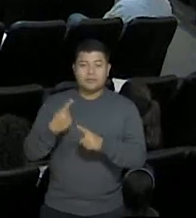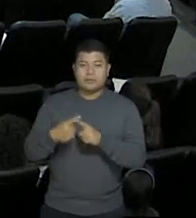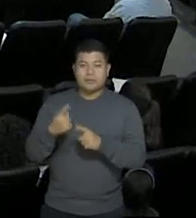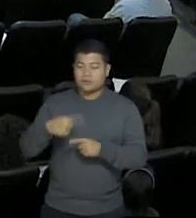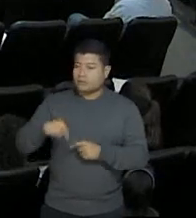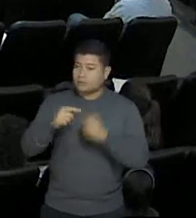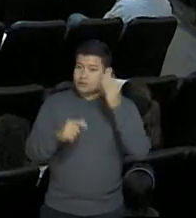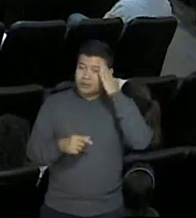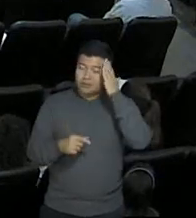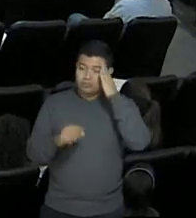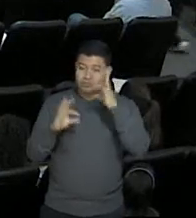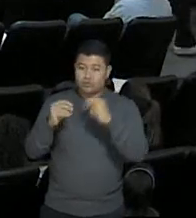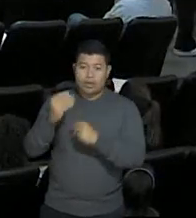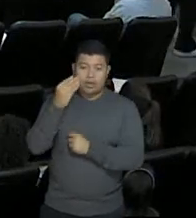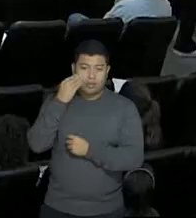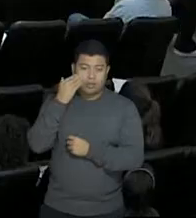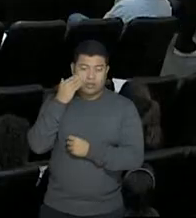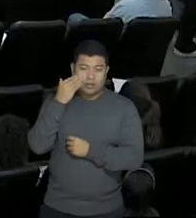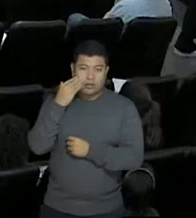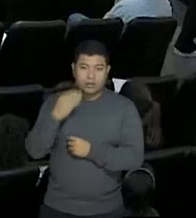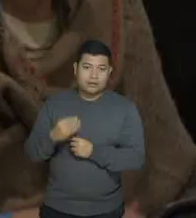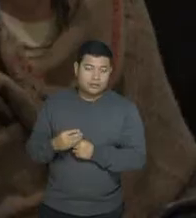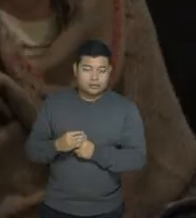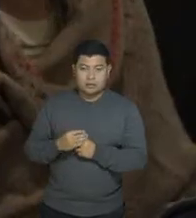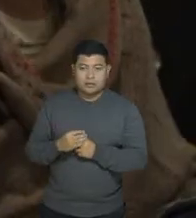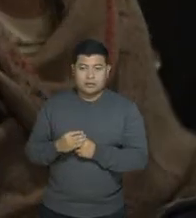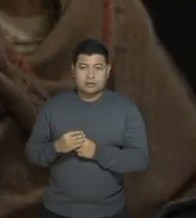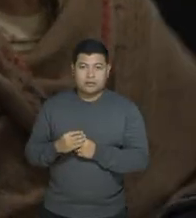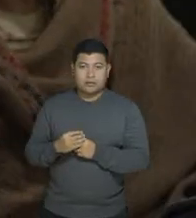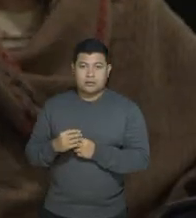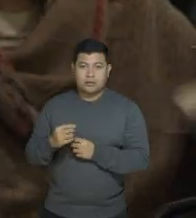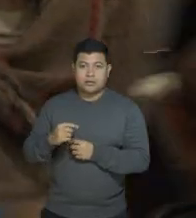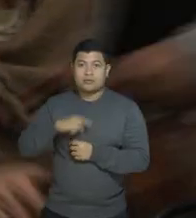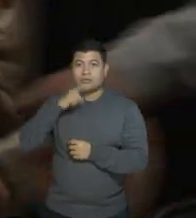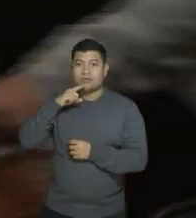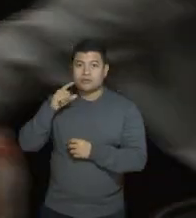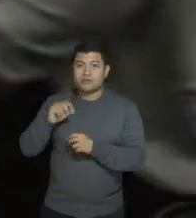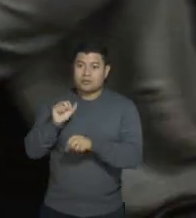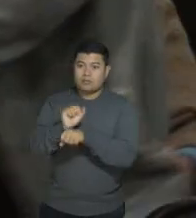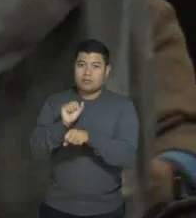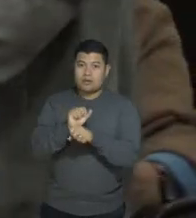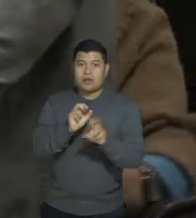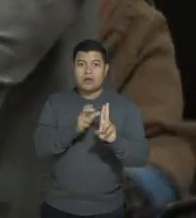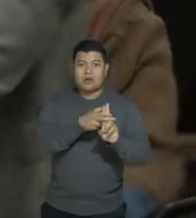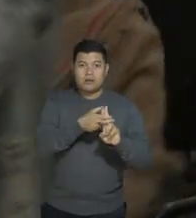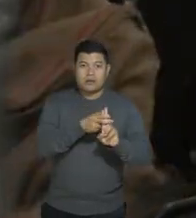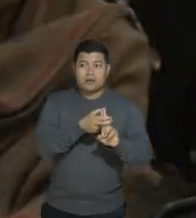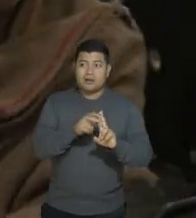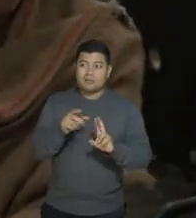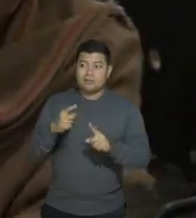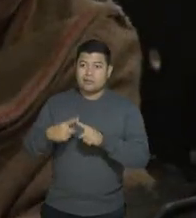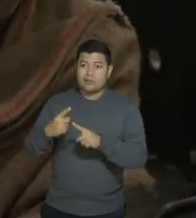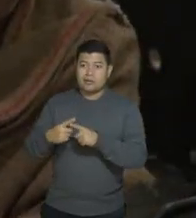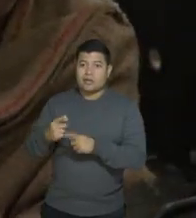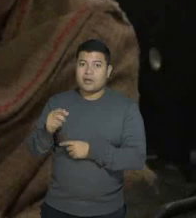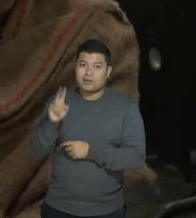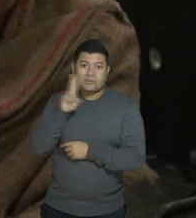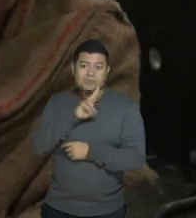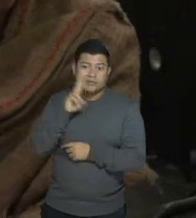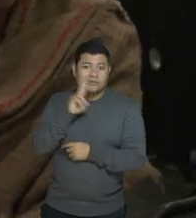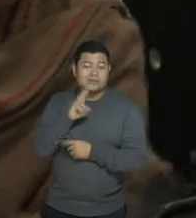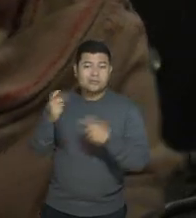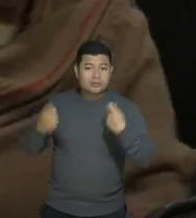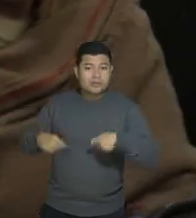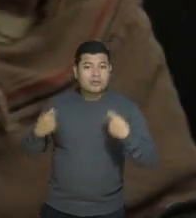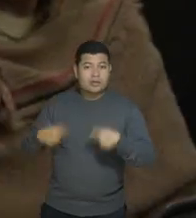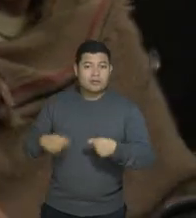esses testes, o meu eu tive, não consegui esperar pelo SUS, ele precisava urgente, e eu tive que pagar. Eu sei